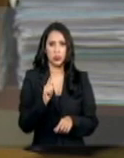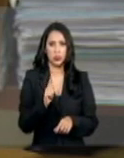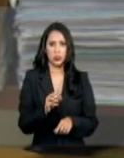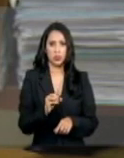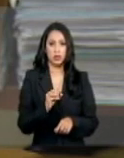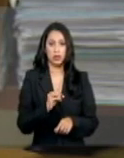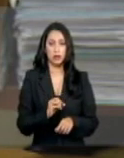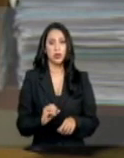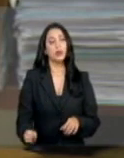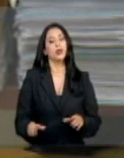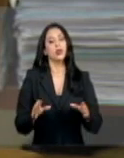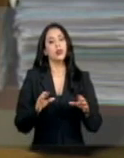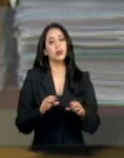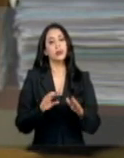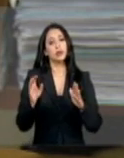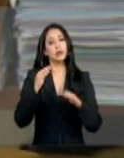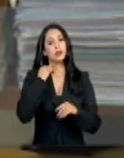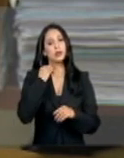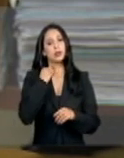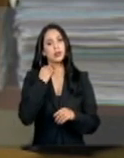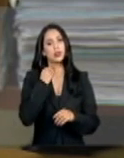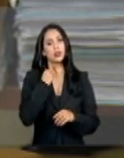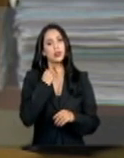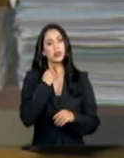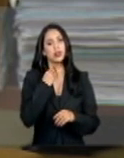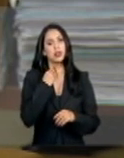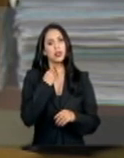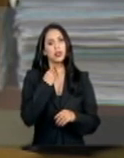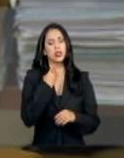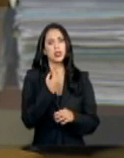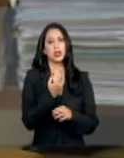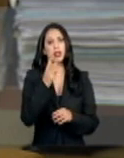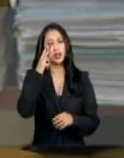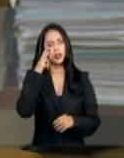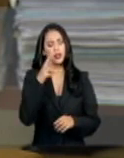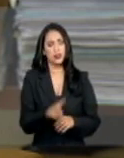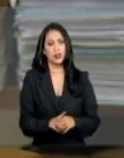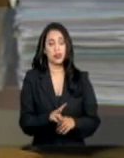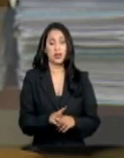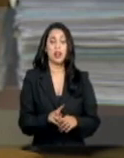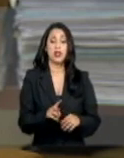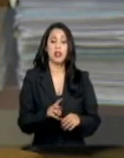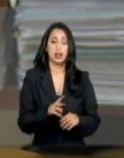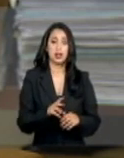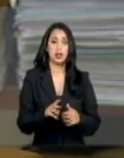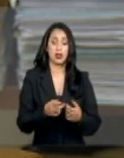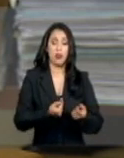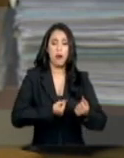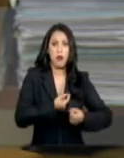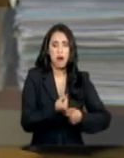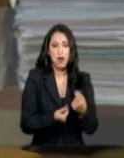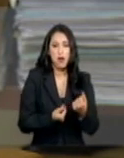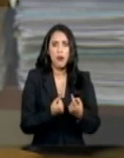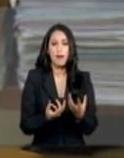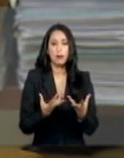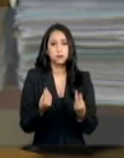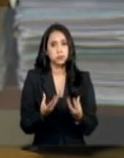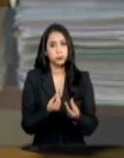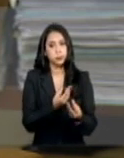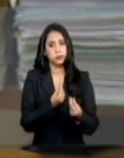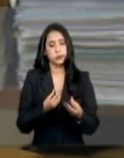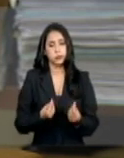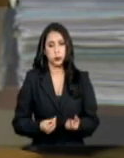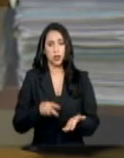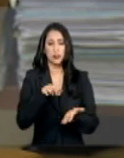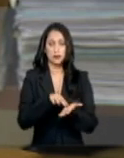bancárias constituíam um campo extremamente fértil a ação criminosa dos lavadores de dinheiro firmaram por intermédio